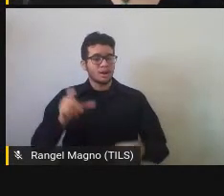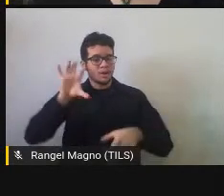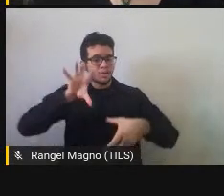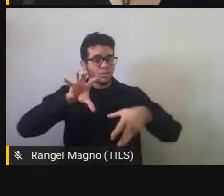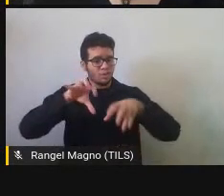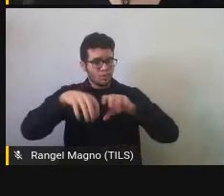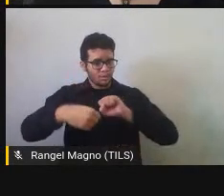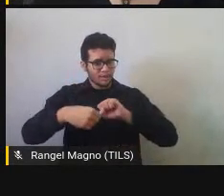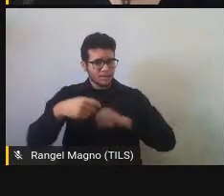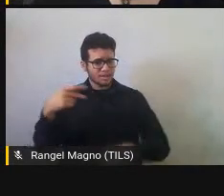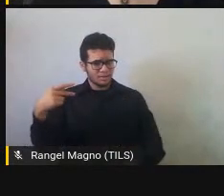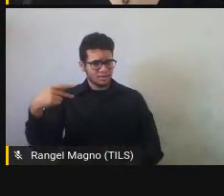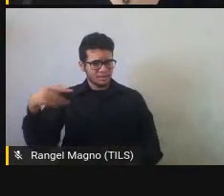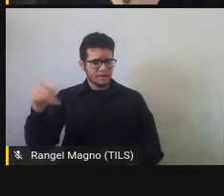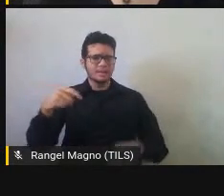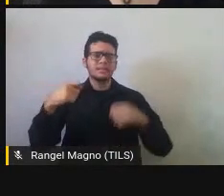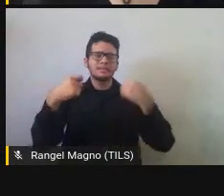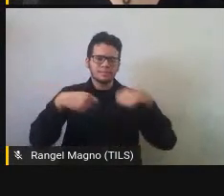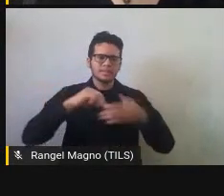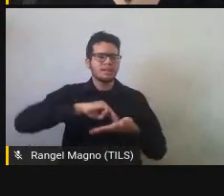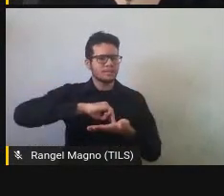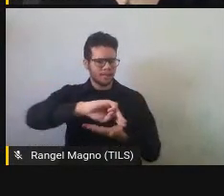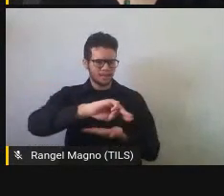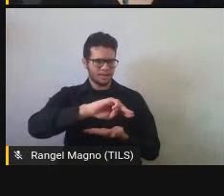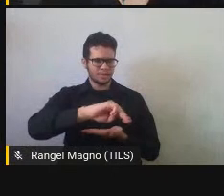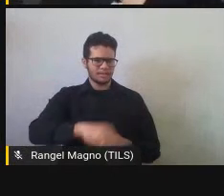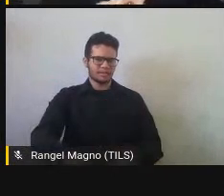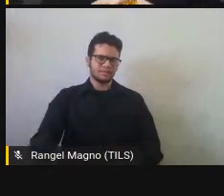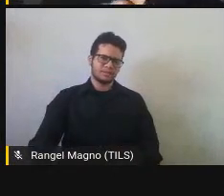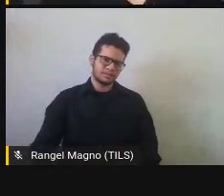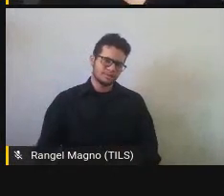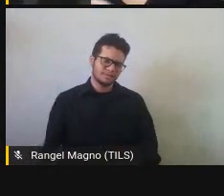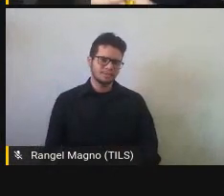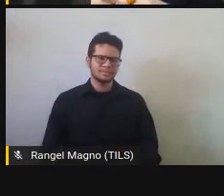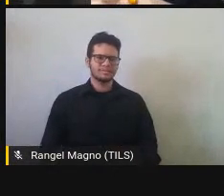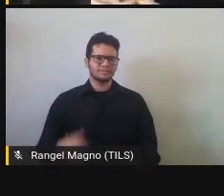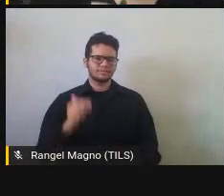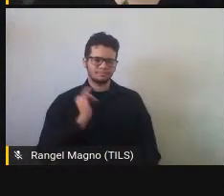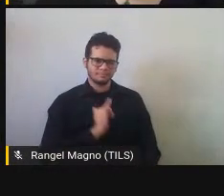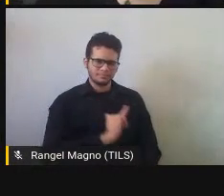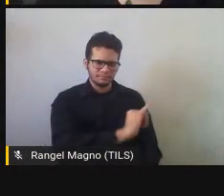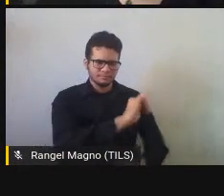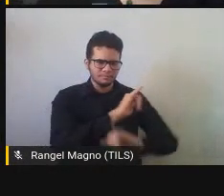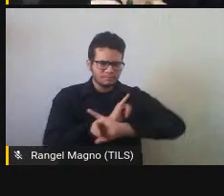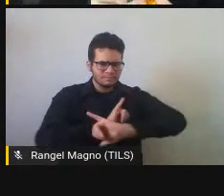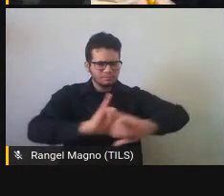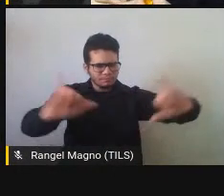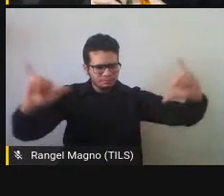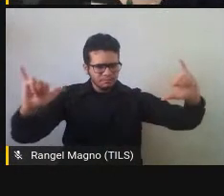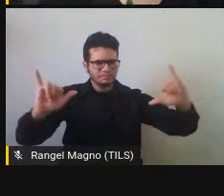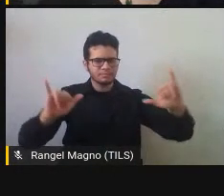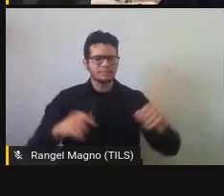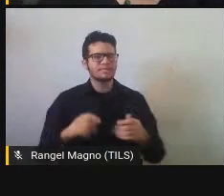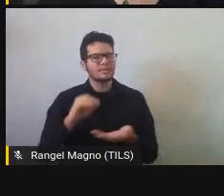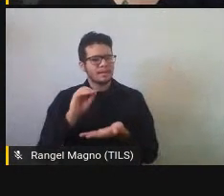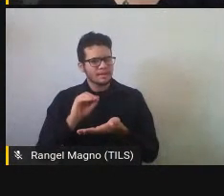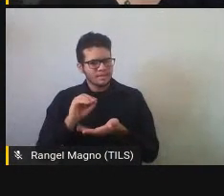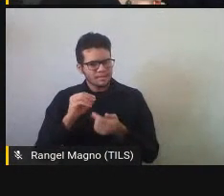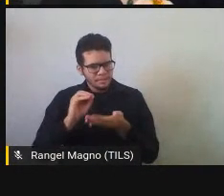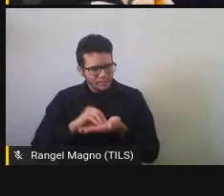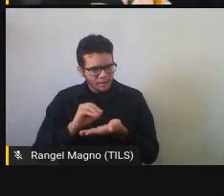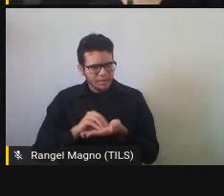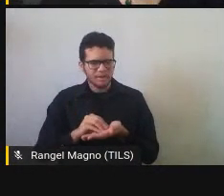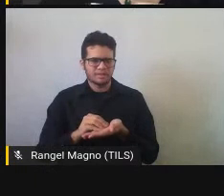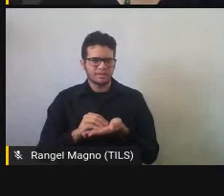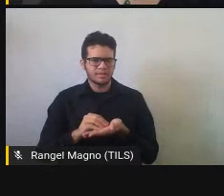a especificidade da interrupção em primeiro lugar como já tinha dito a vocês a horizontalidade da relação entre os dois em segundo